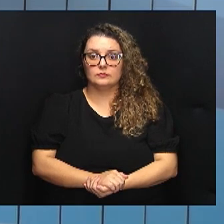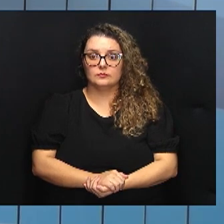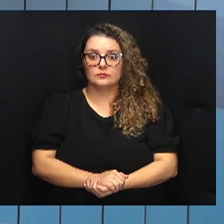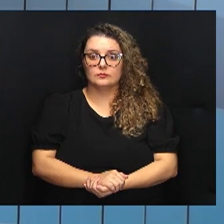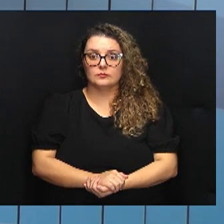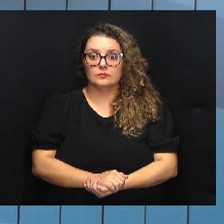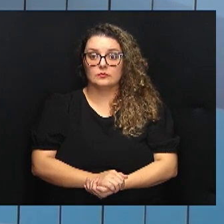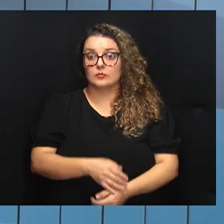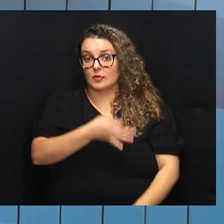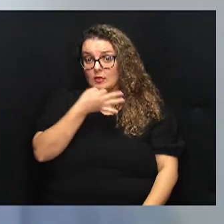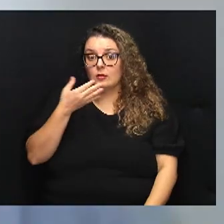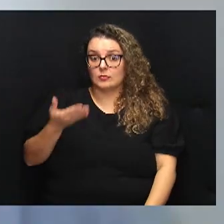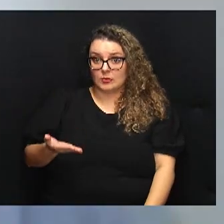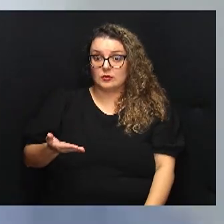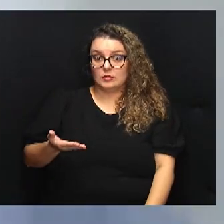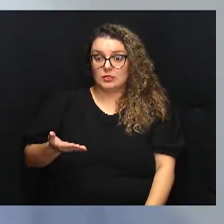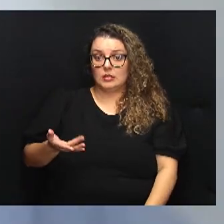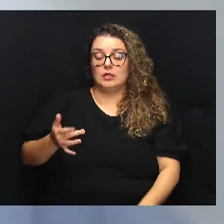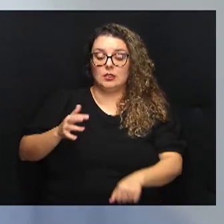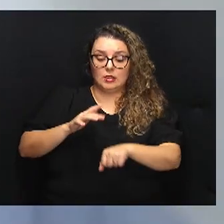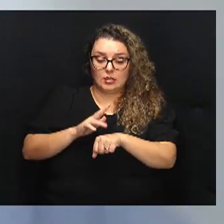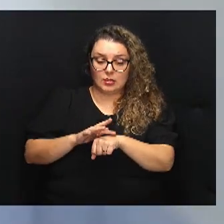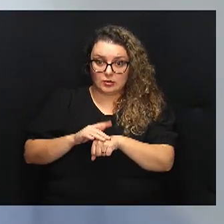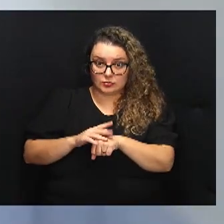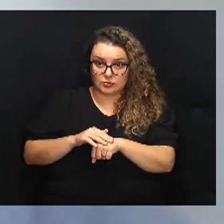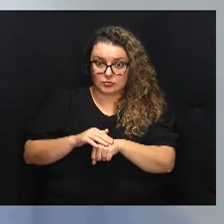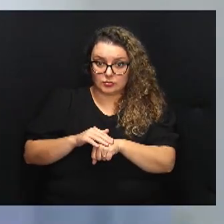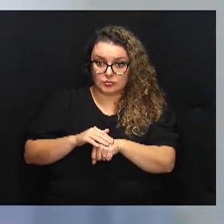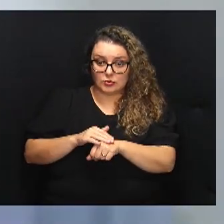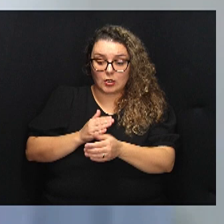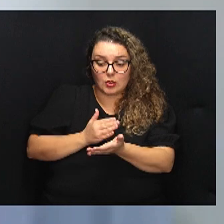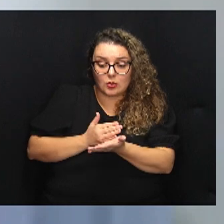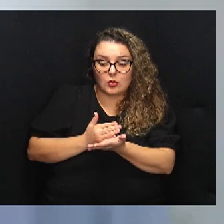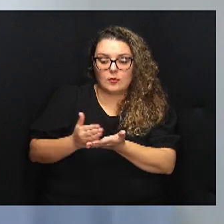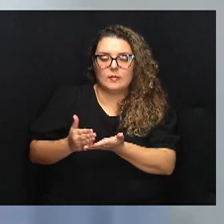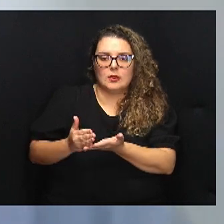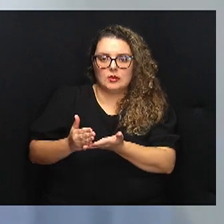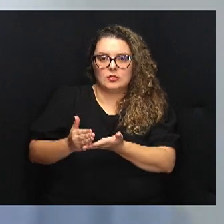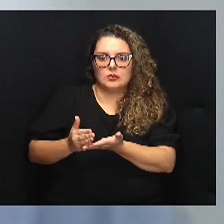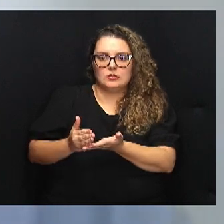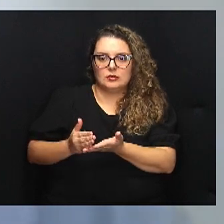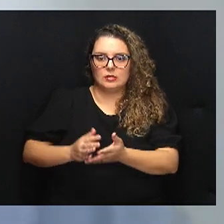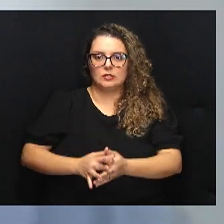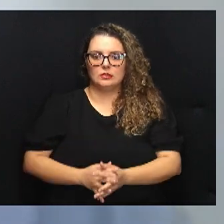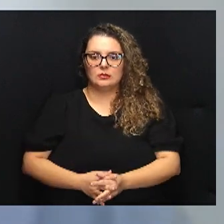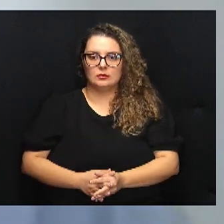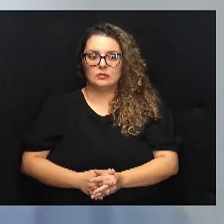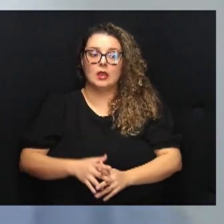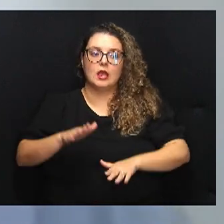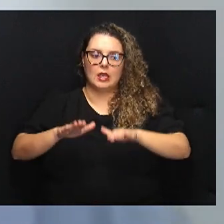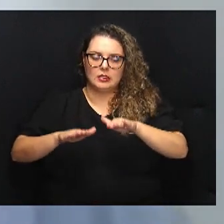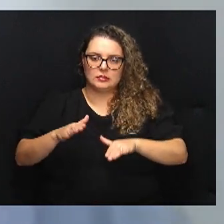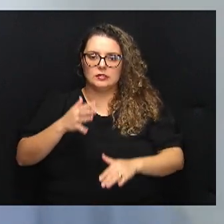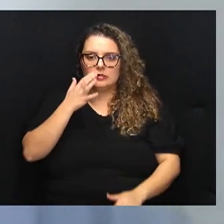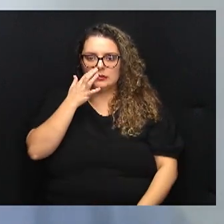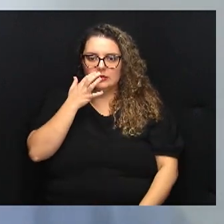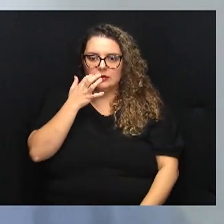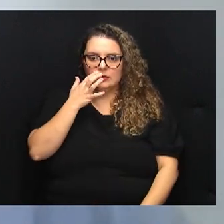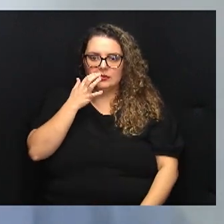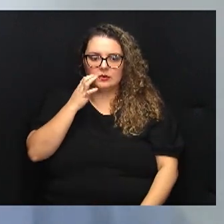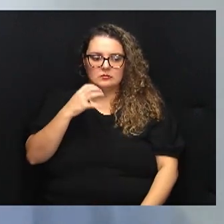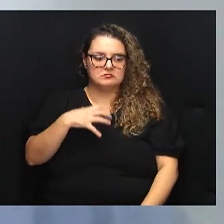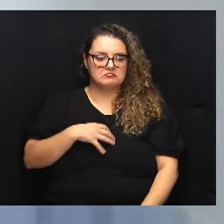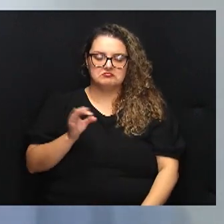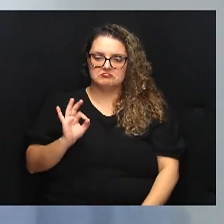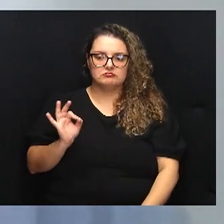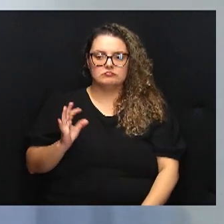Não, perfeito. A doença, na fase mais inicial, ele muitas vezes é assintomático. Então,